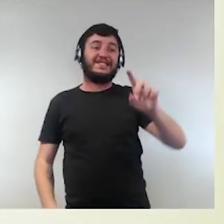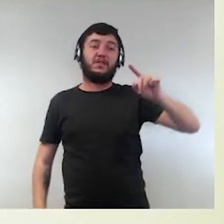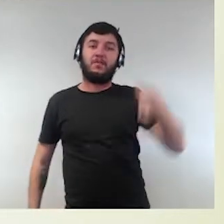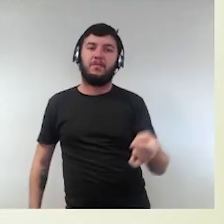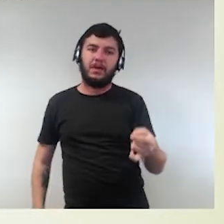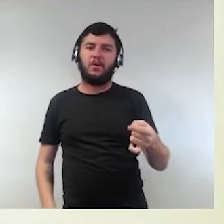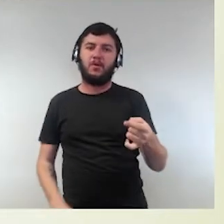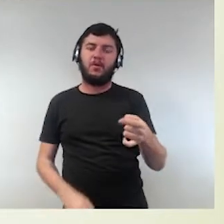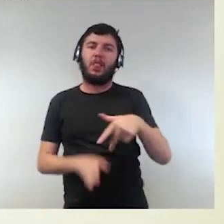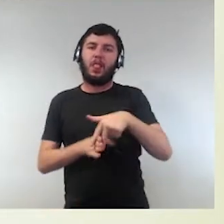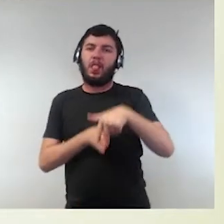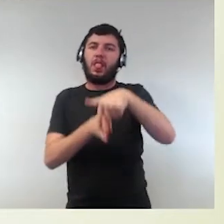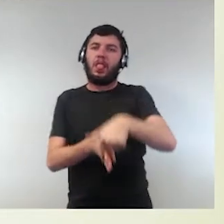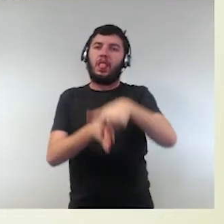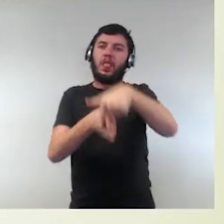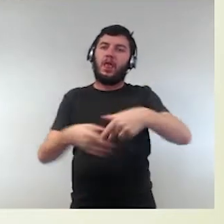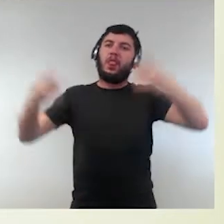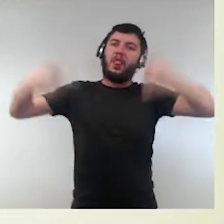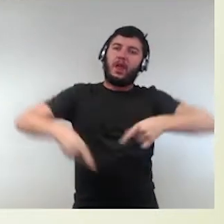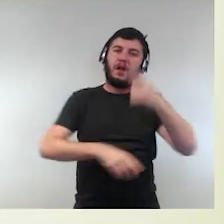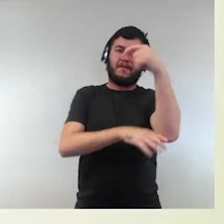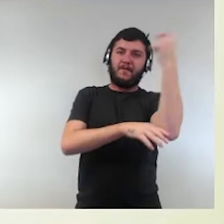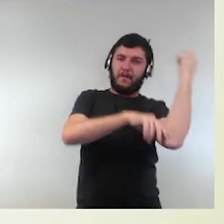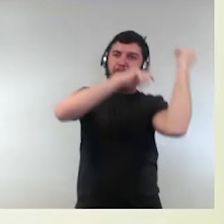você congrega